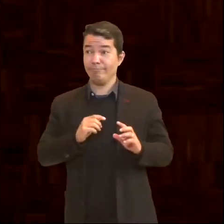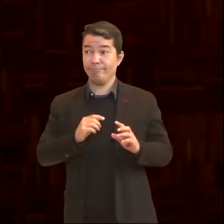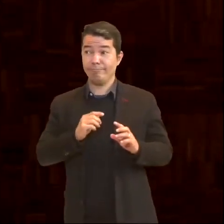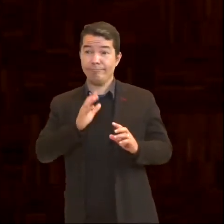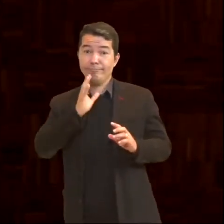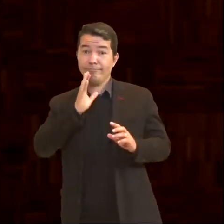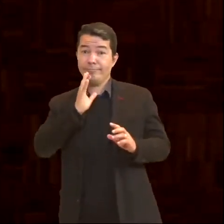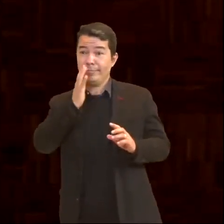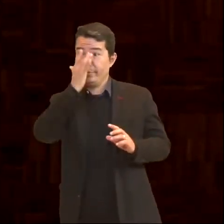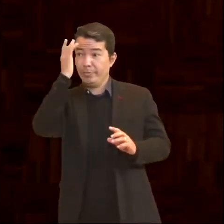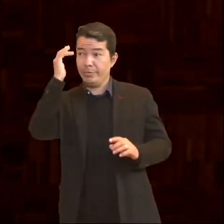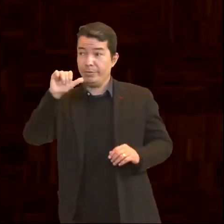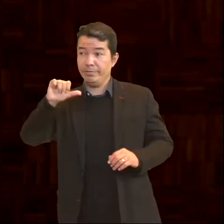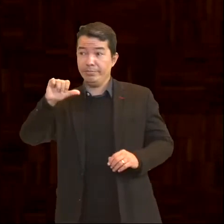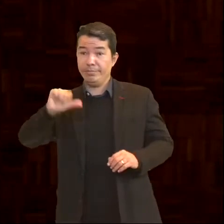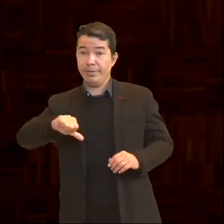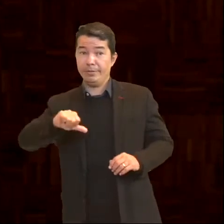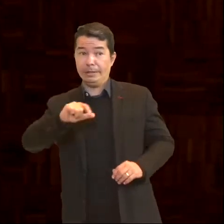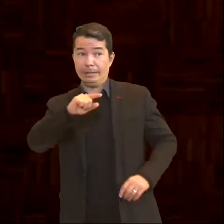pior.